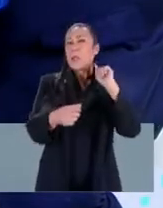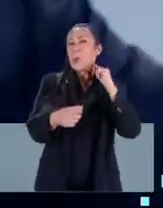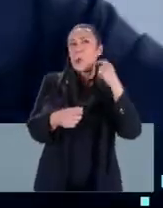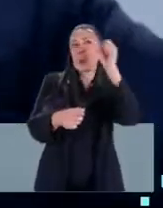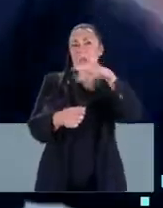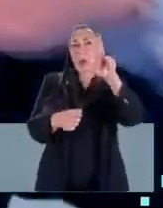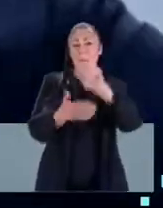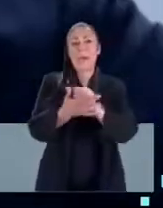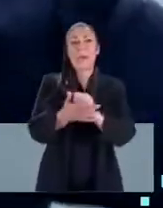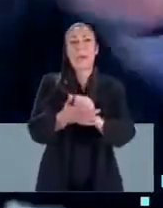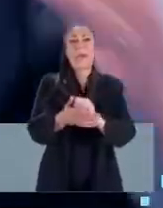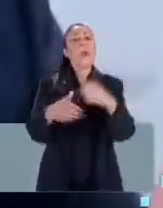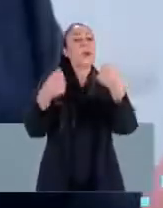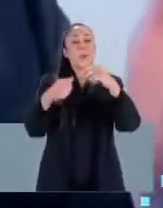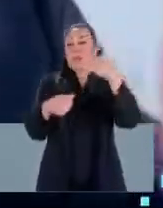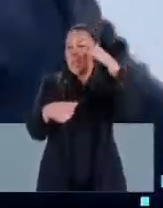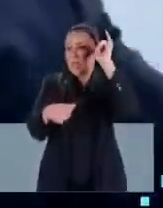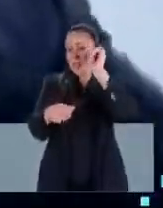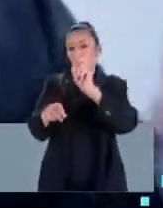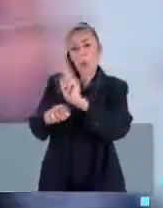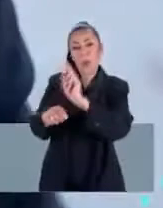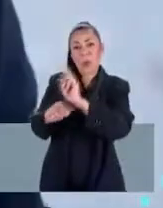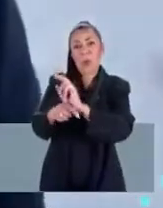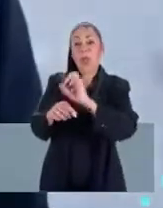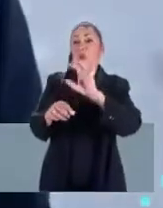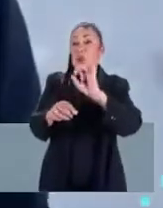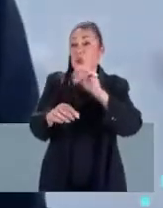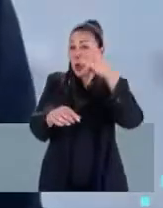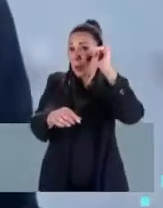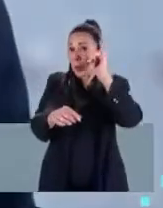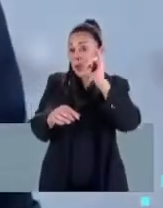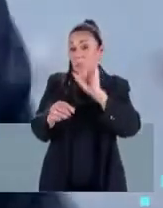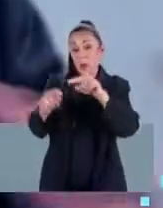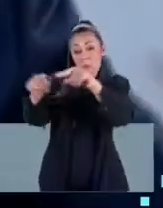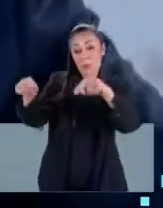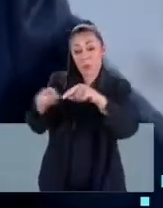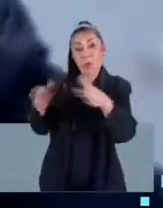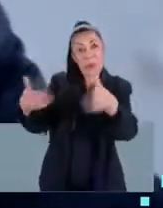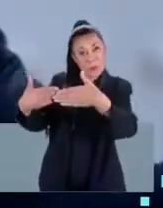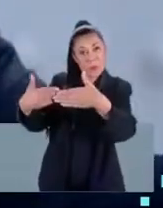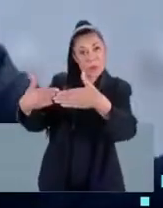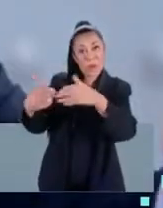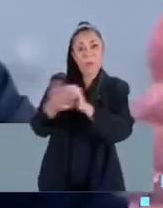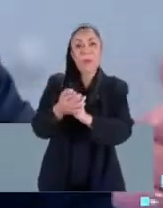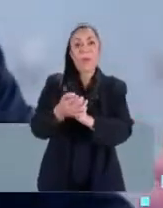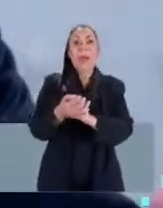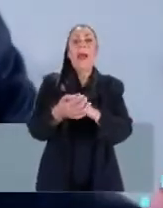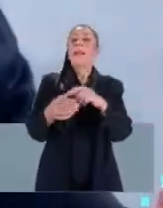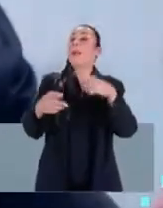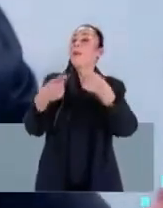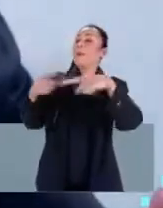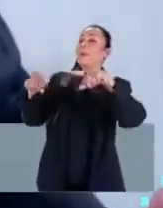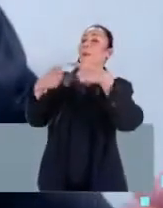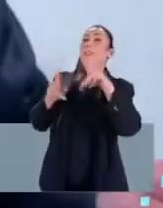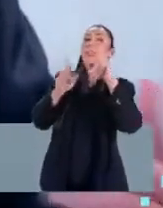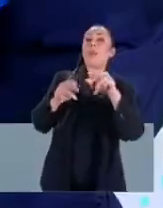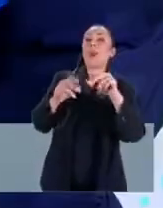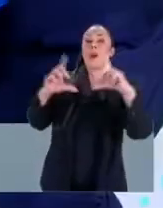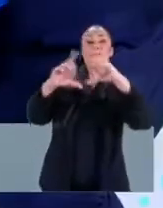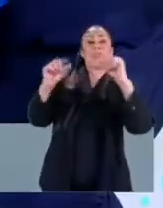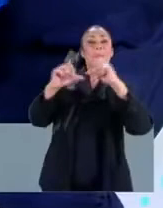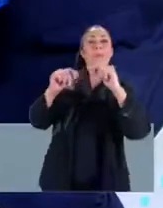criar gado em milhares de hectares. Você pode criar uma parte do seu gado confinado. Pode até colocar uma musiquinha, como o japonês coloca,